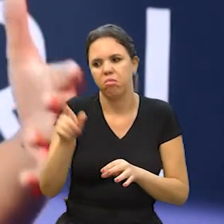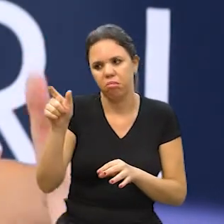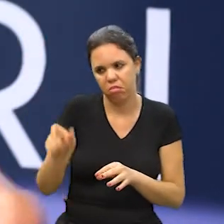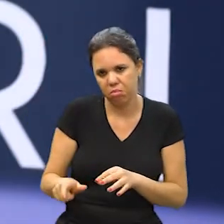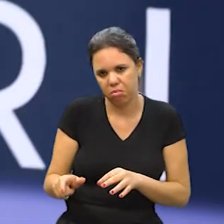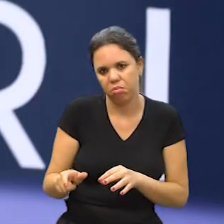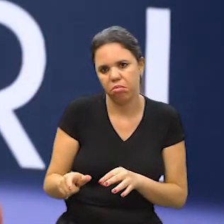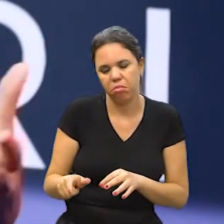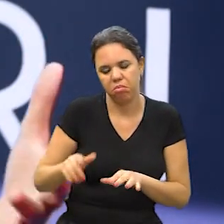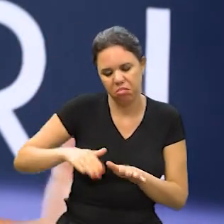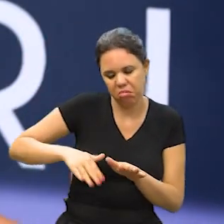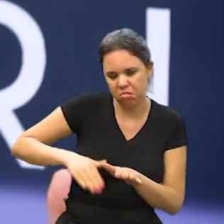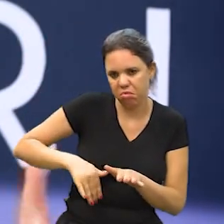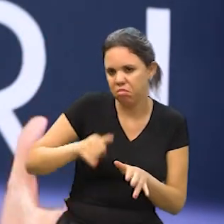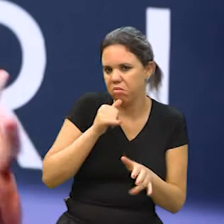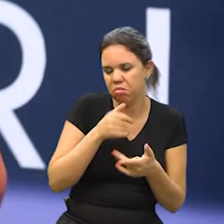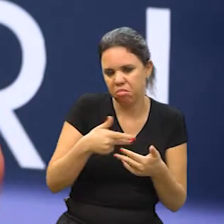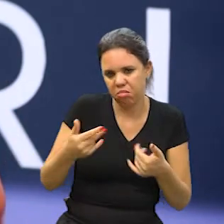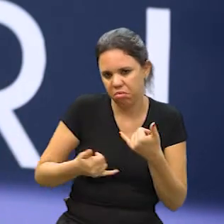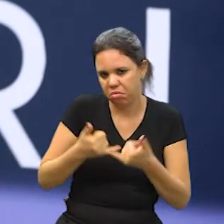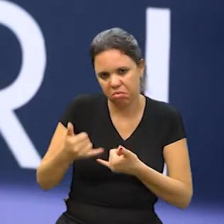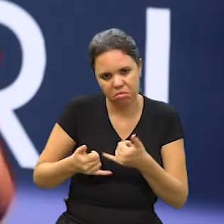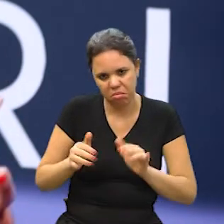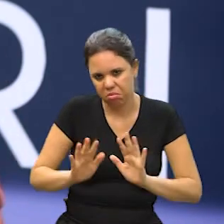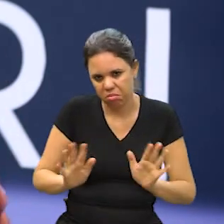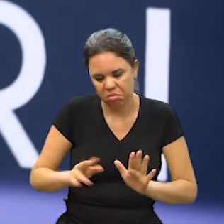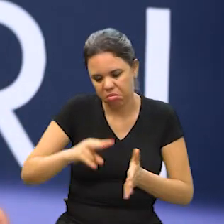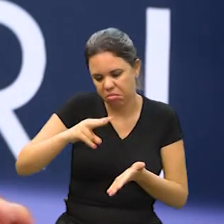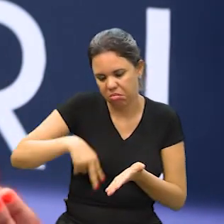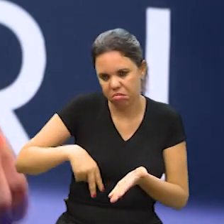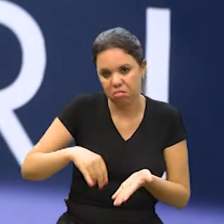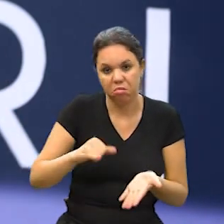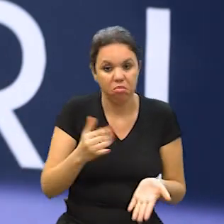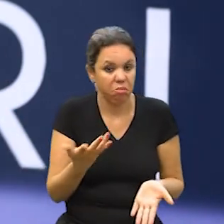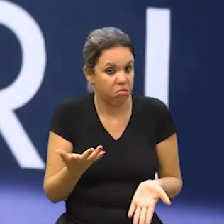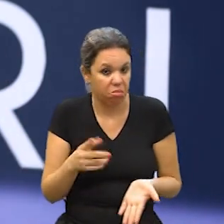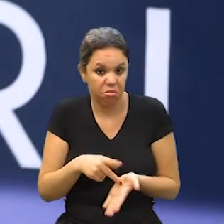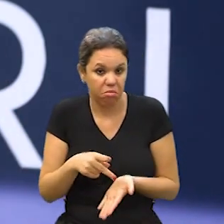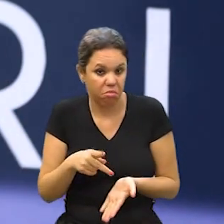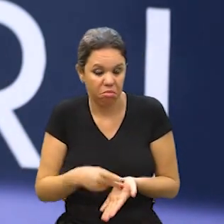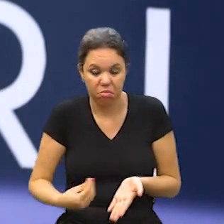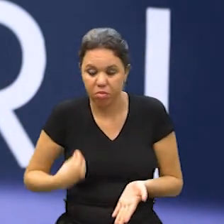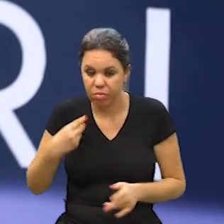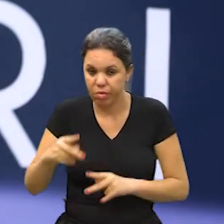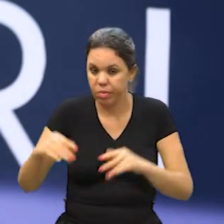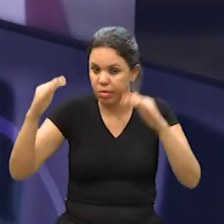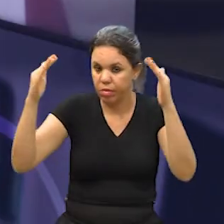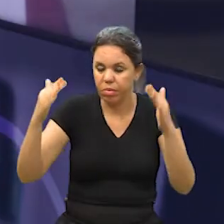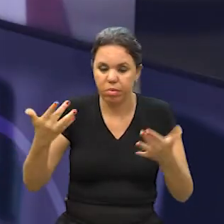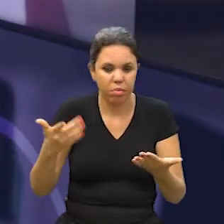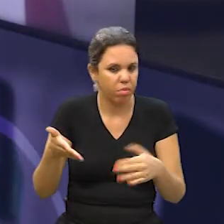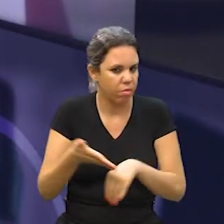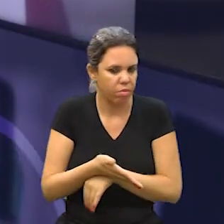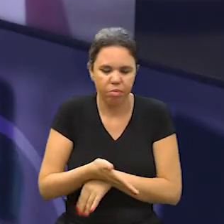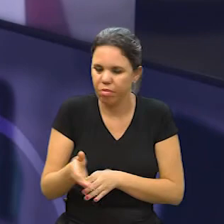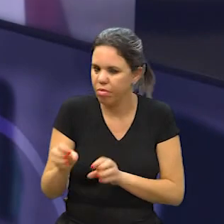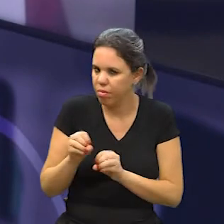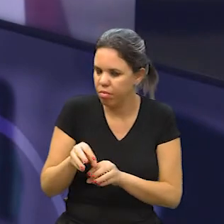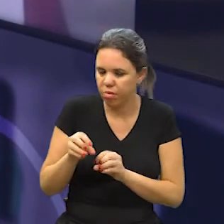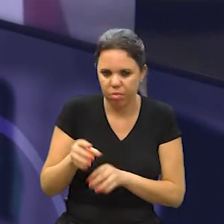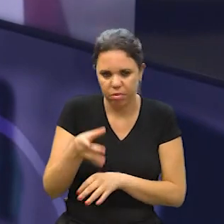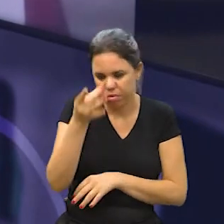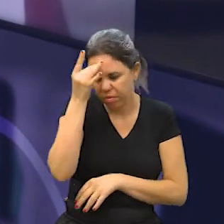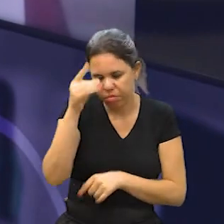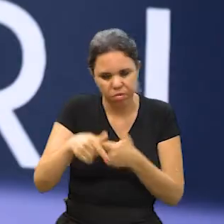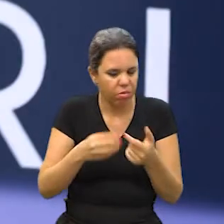pessoa a nadar, a brincar, a ler, se na verdade na vida adulta ela não vai ter acesso a uma educação, ela não vai ter acesso